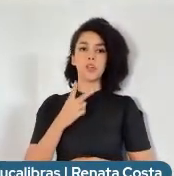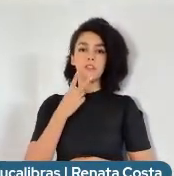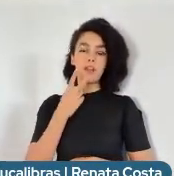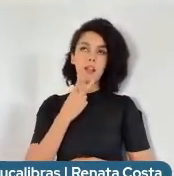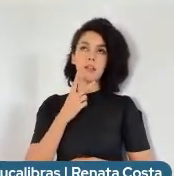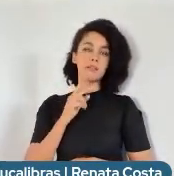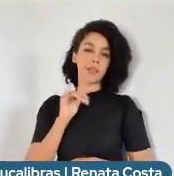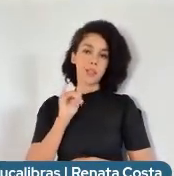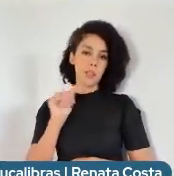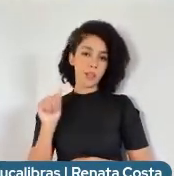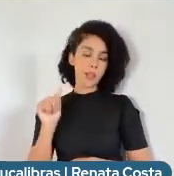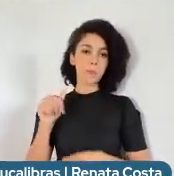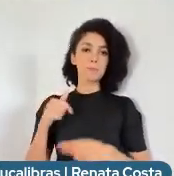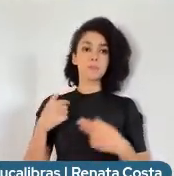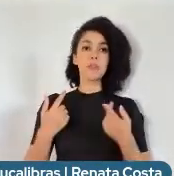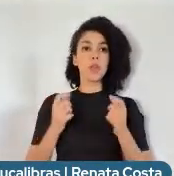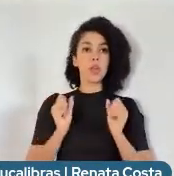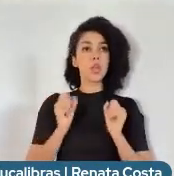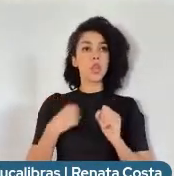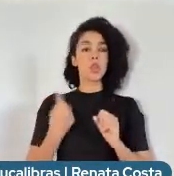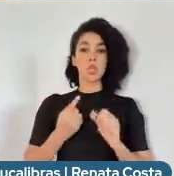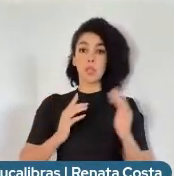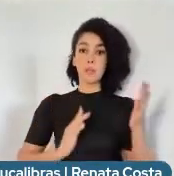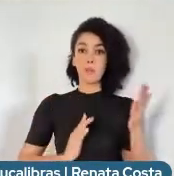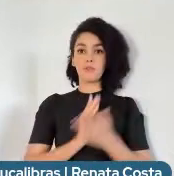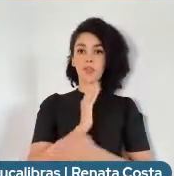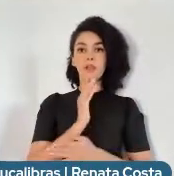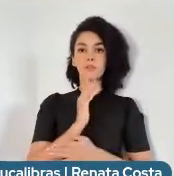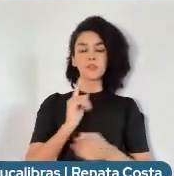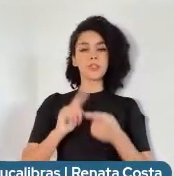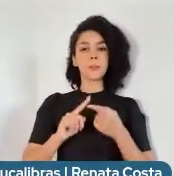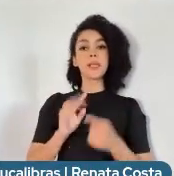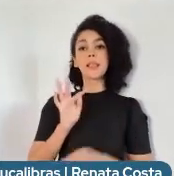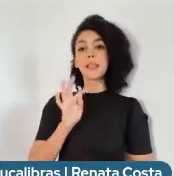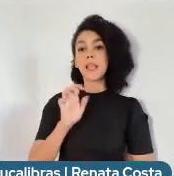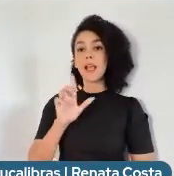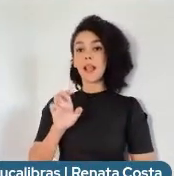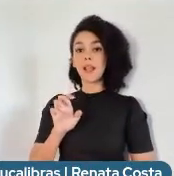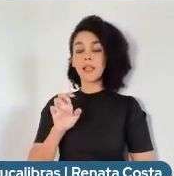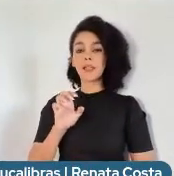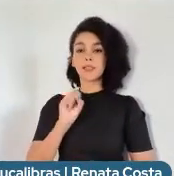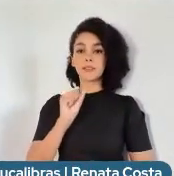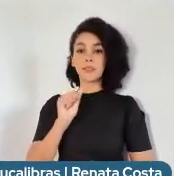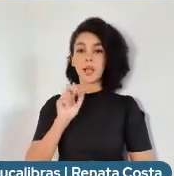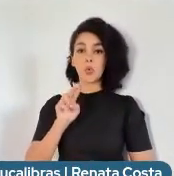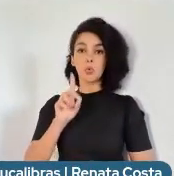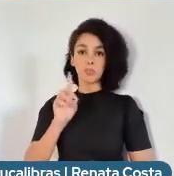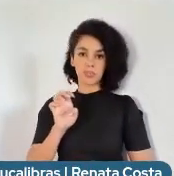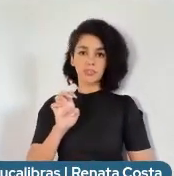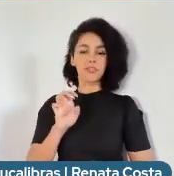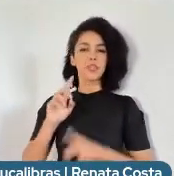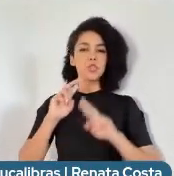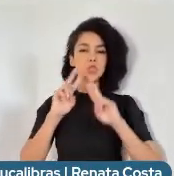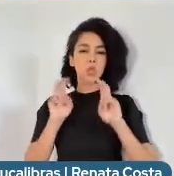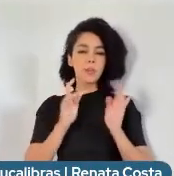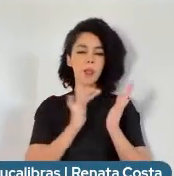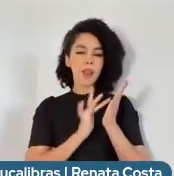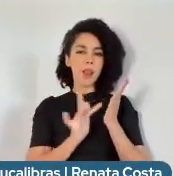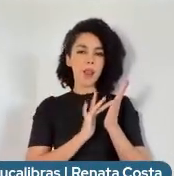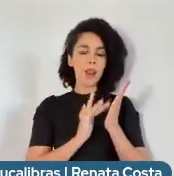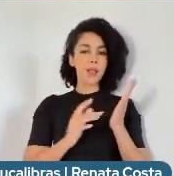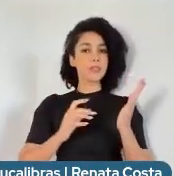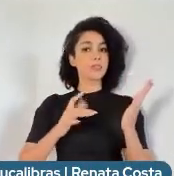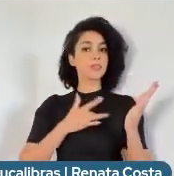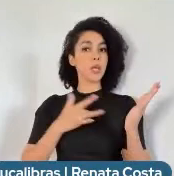artificial, pudemos aprovar a telesaúde também, não só a questão da telemedicina para o período da pandemia,